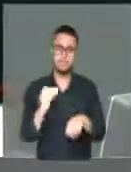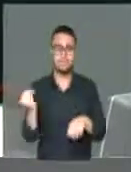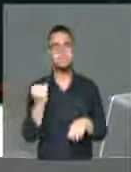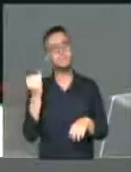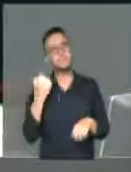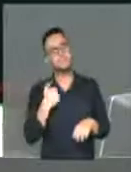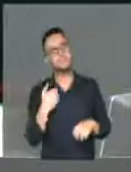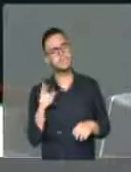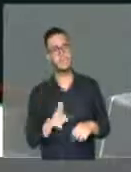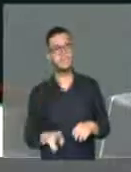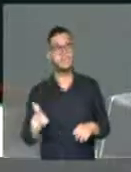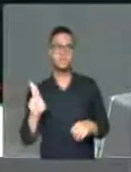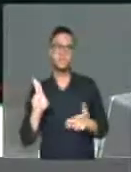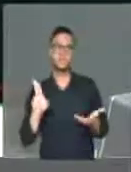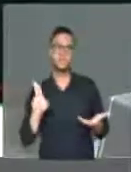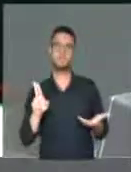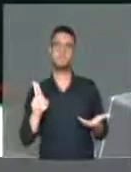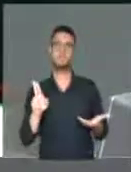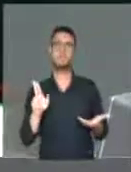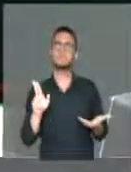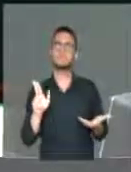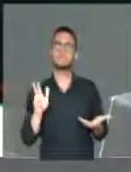quero utilizar para